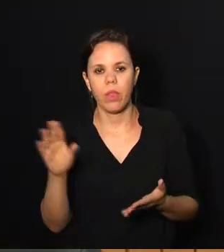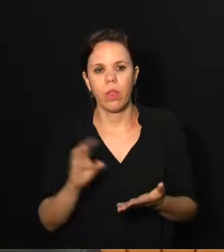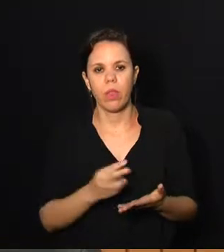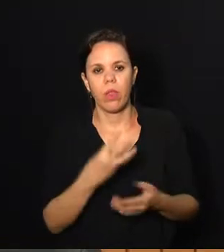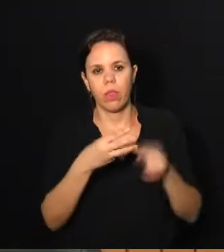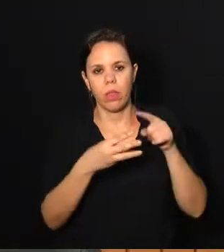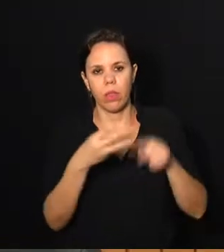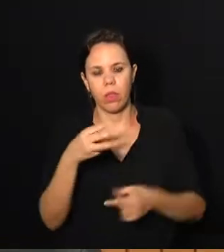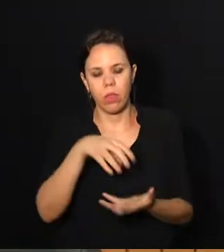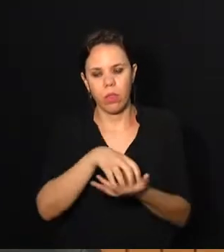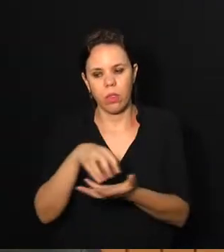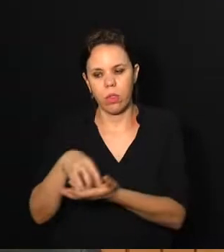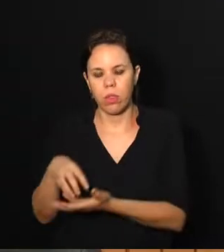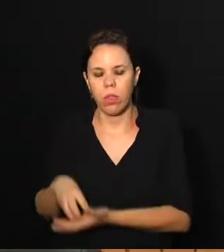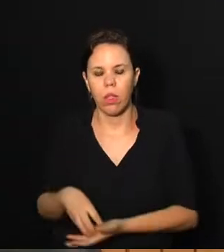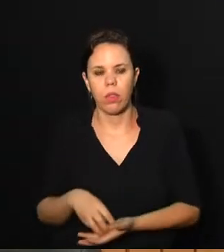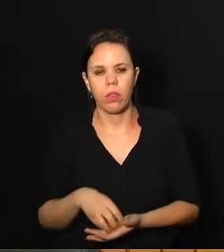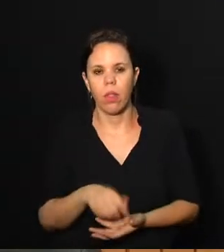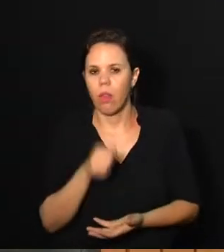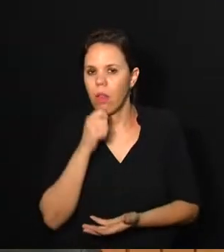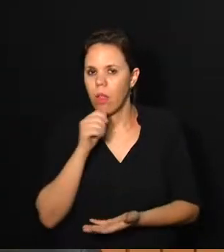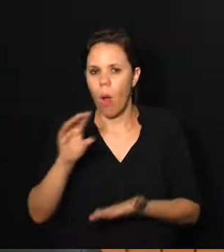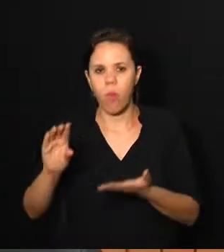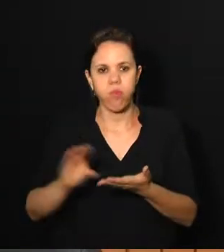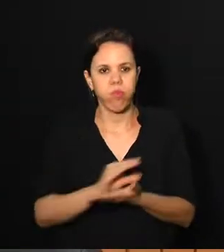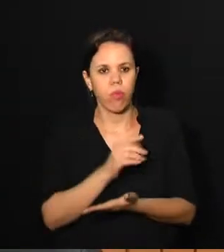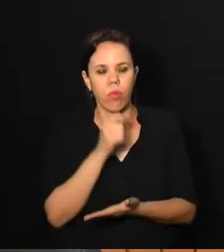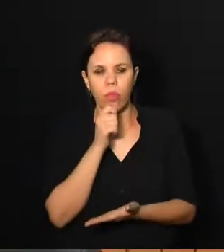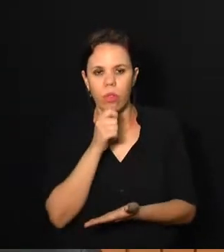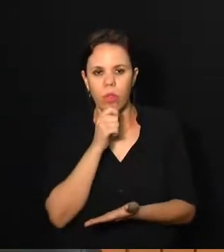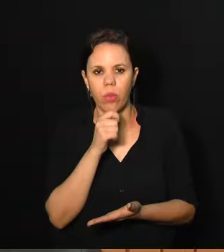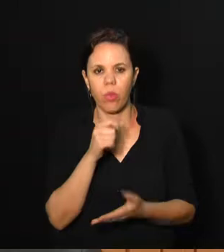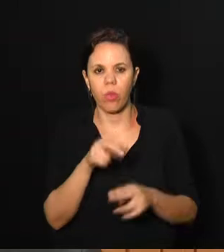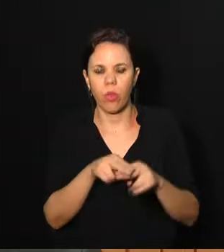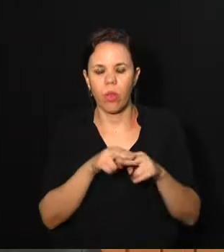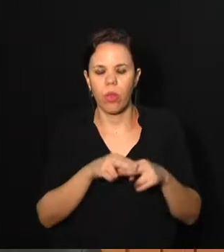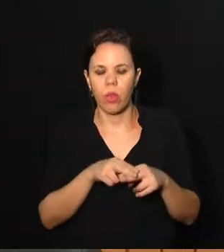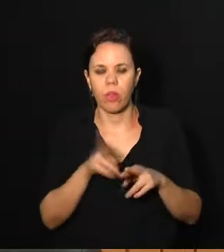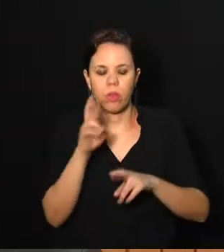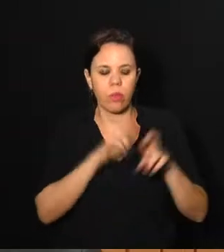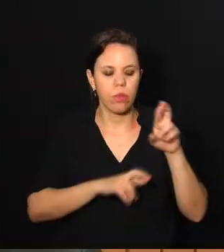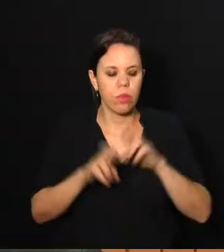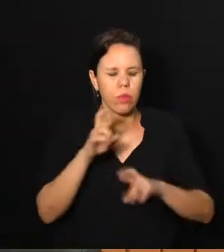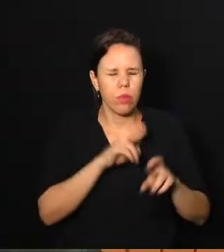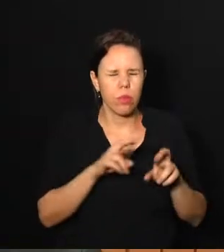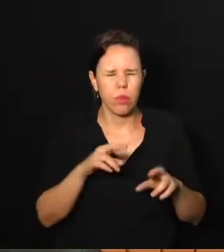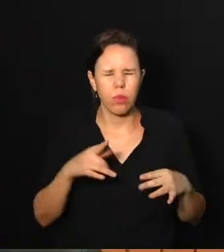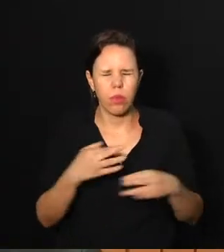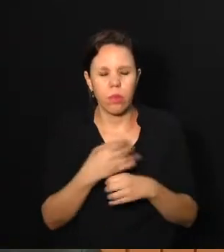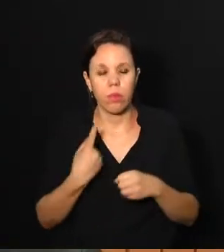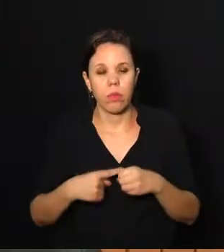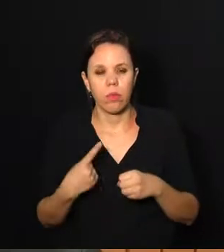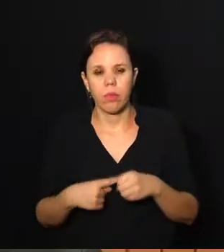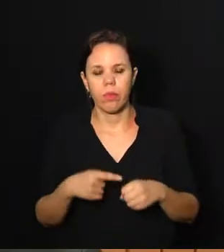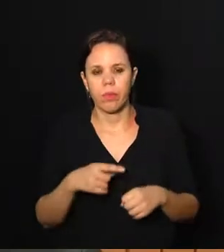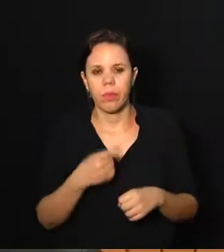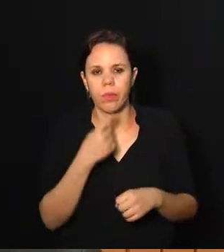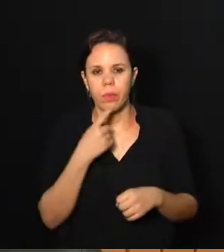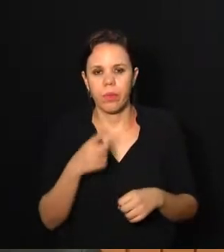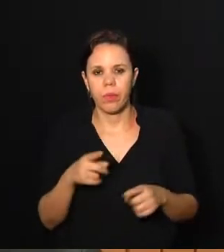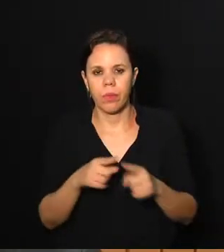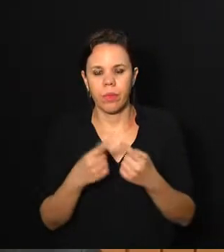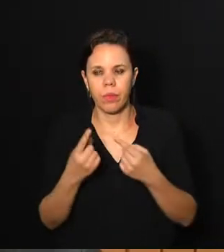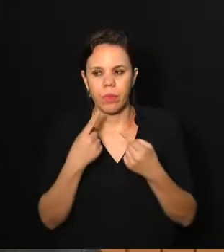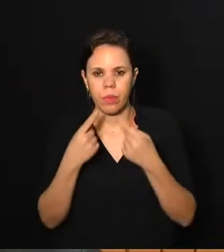Centro-Dia. Só que essas 3 unidades não vieram pela questão da crise fiscal, e o município de Campinas, em diálogo com o